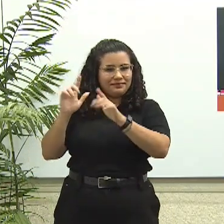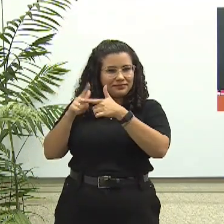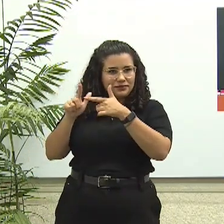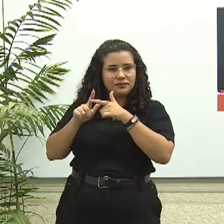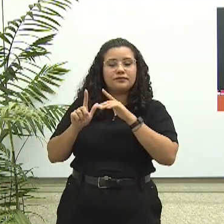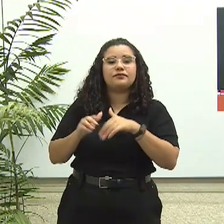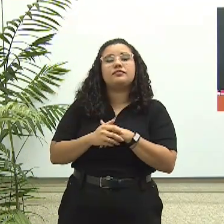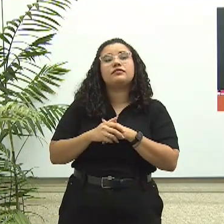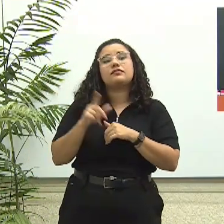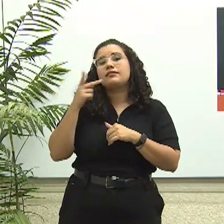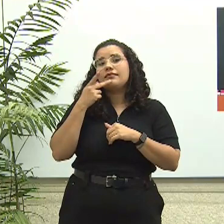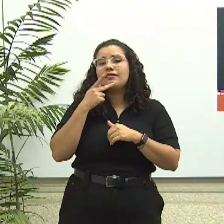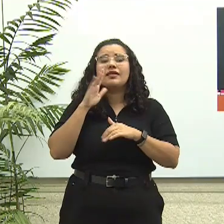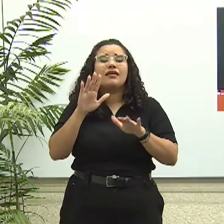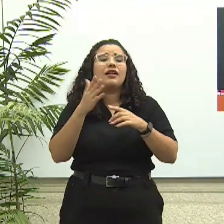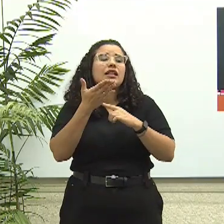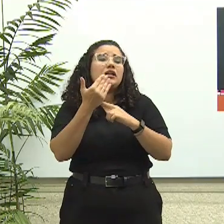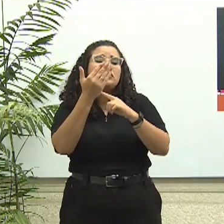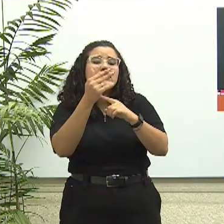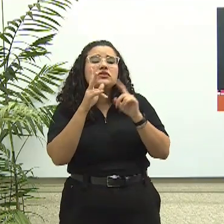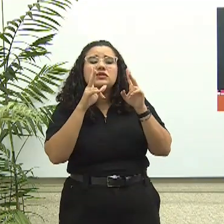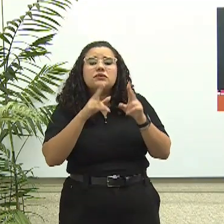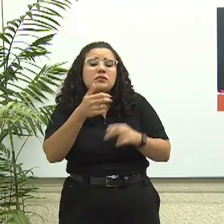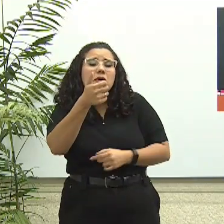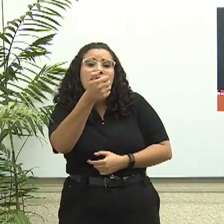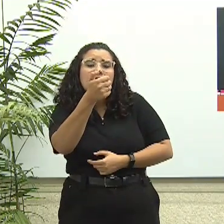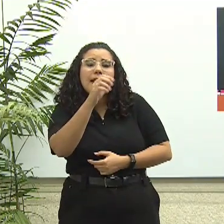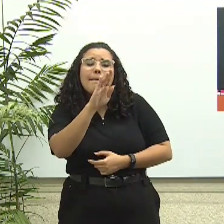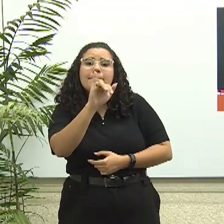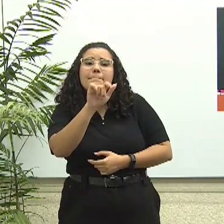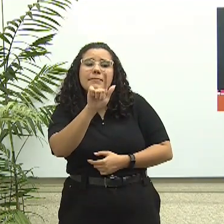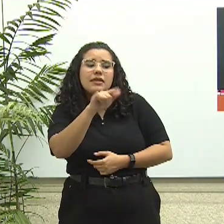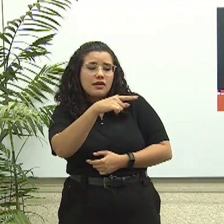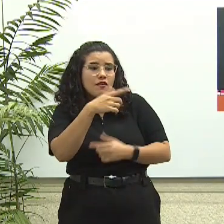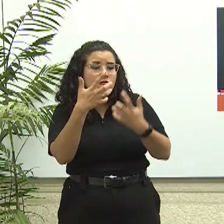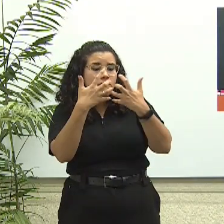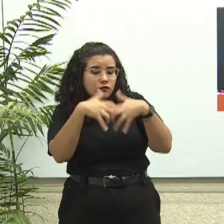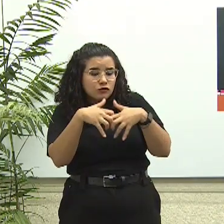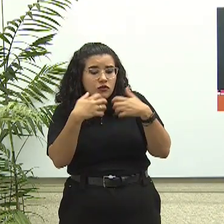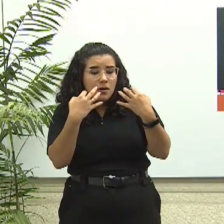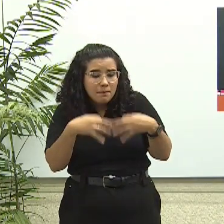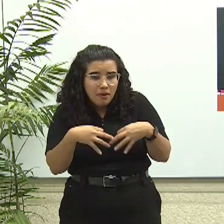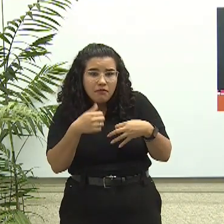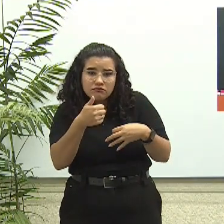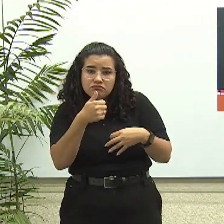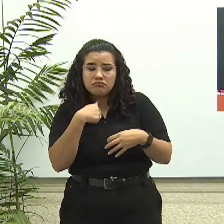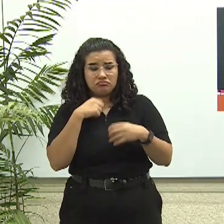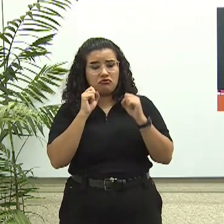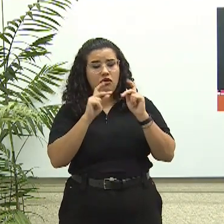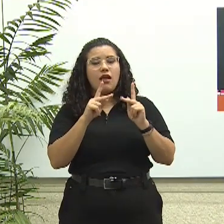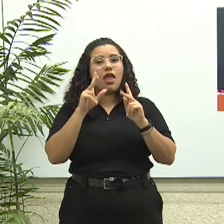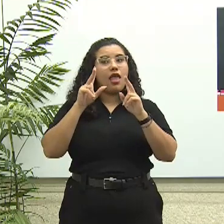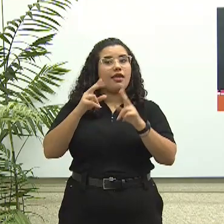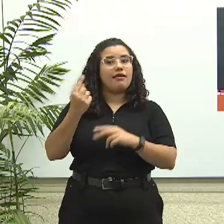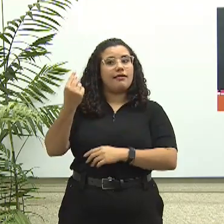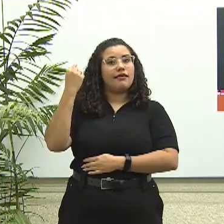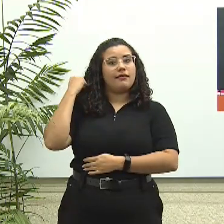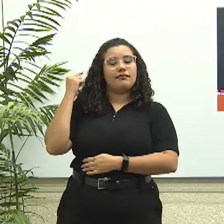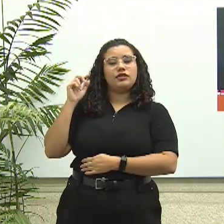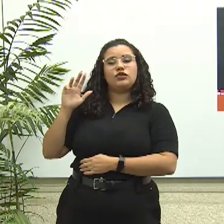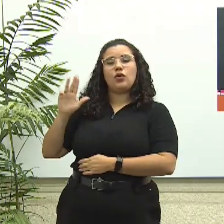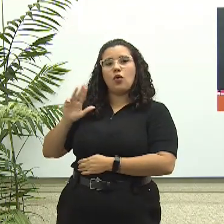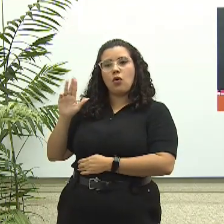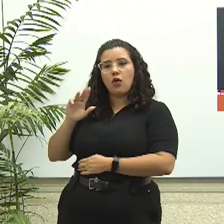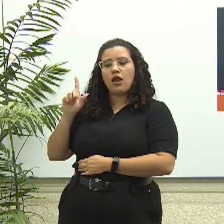você tecnologia é como uma caneta BIC eu uso a que funciona tá lá dando a ordem no governo Lula tá lá na Casa